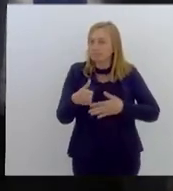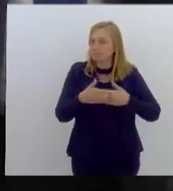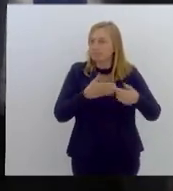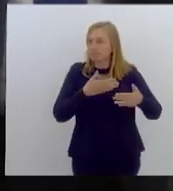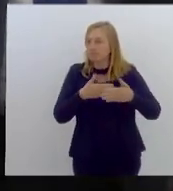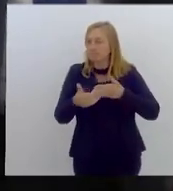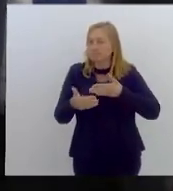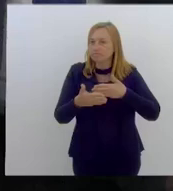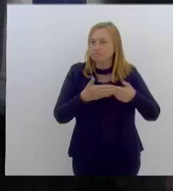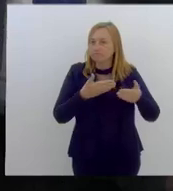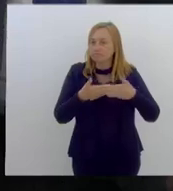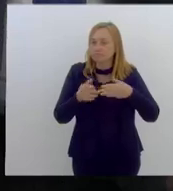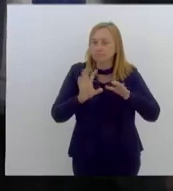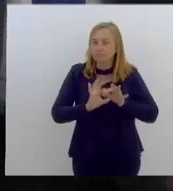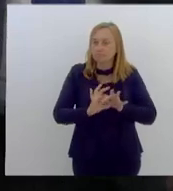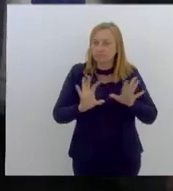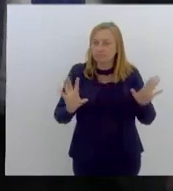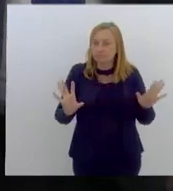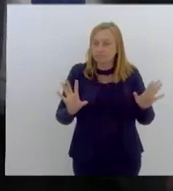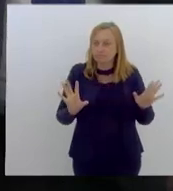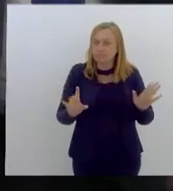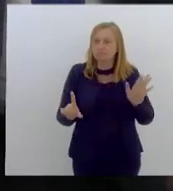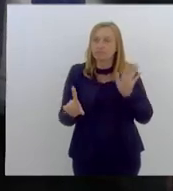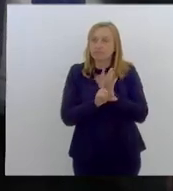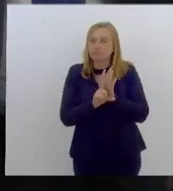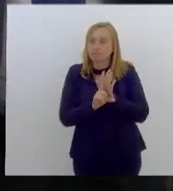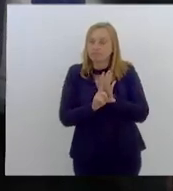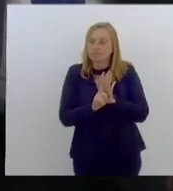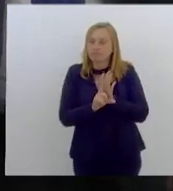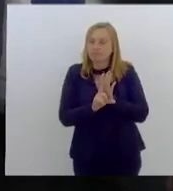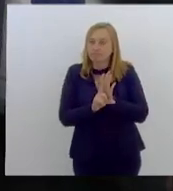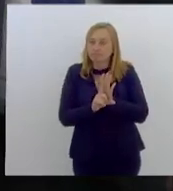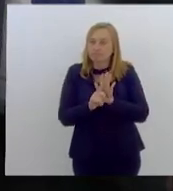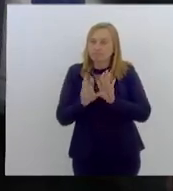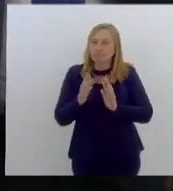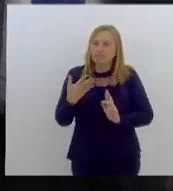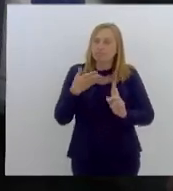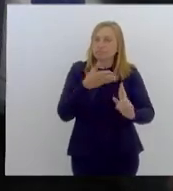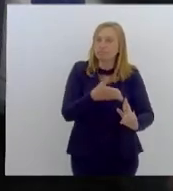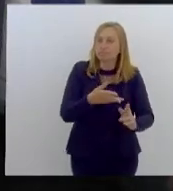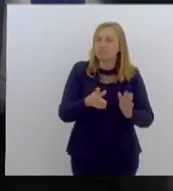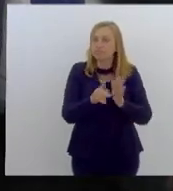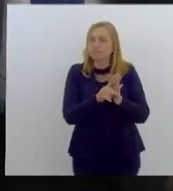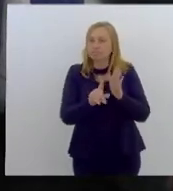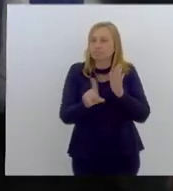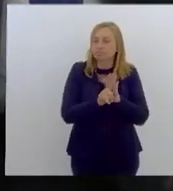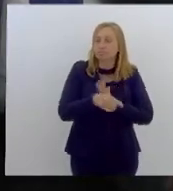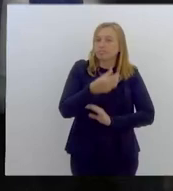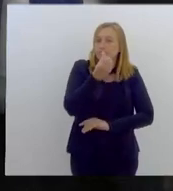qualquer deliberação legislativa referente ao projeto de lei